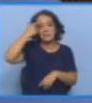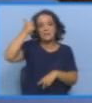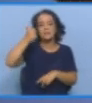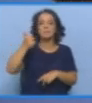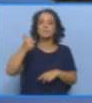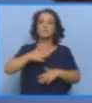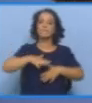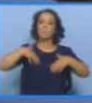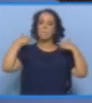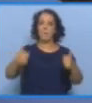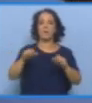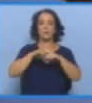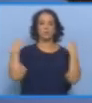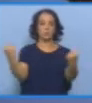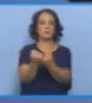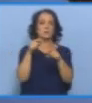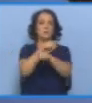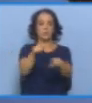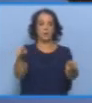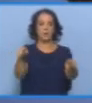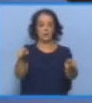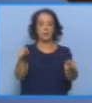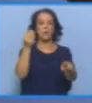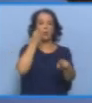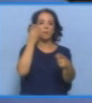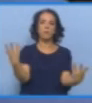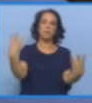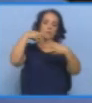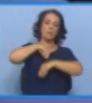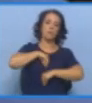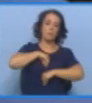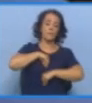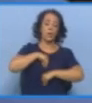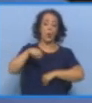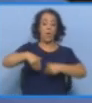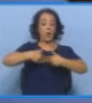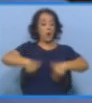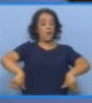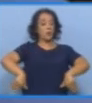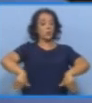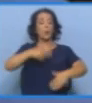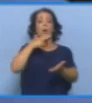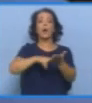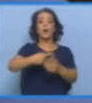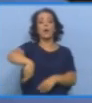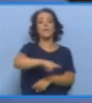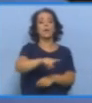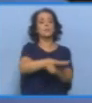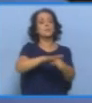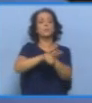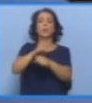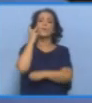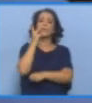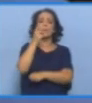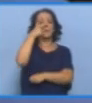era a dimensão social, política do Evangelho, porque o Evangelho não é neutro perante as realidades, perante as situações, perante a vida das pessoas,